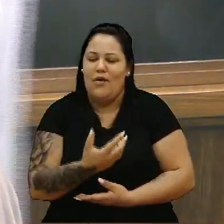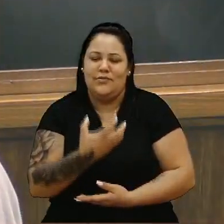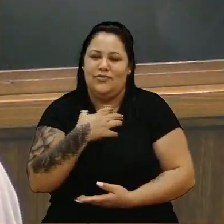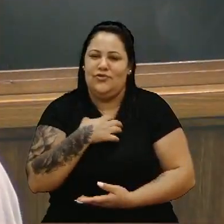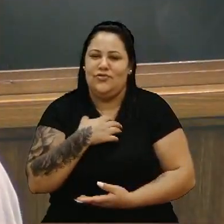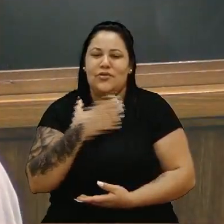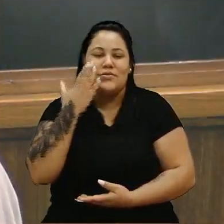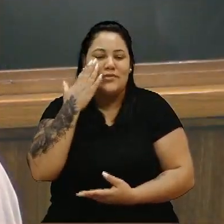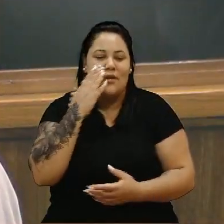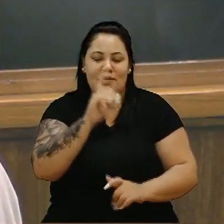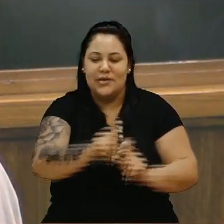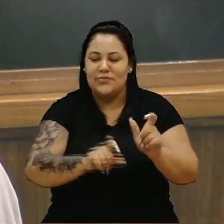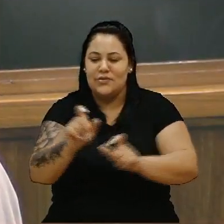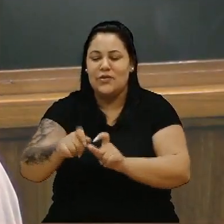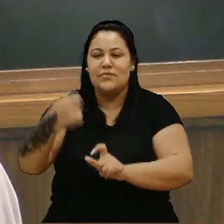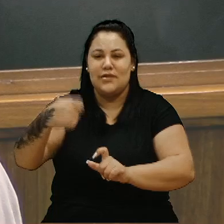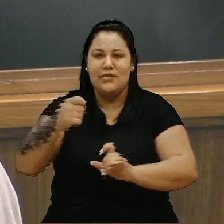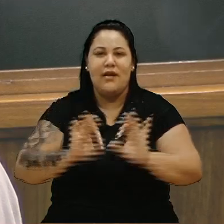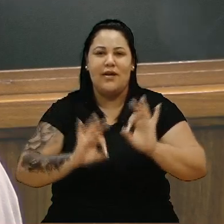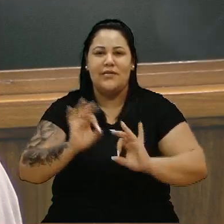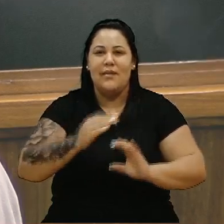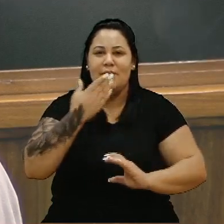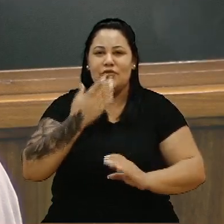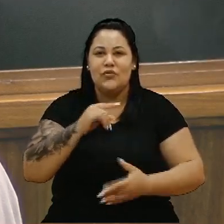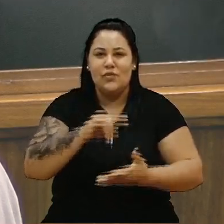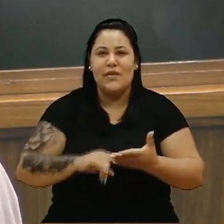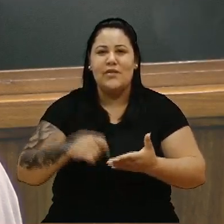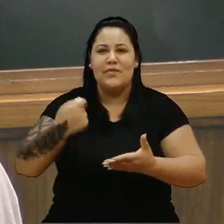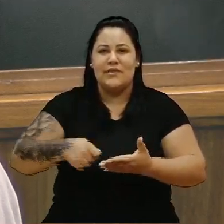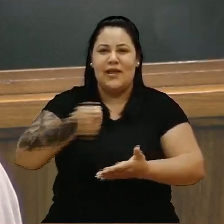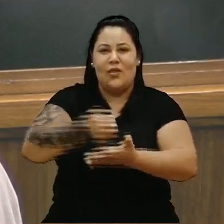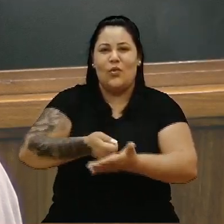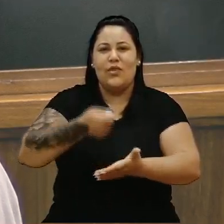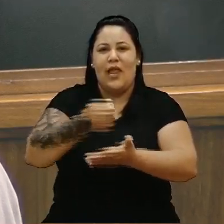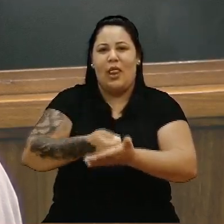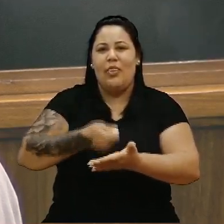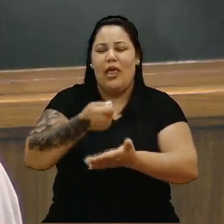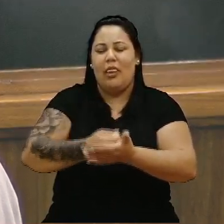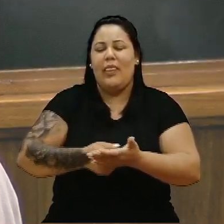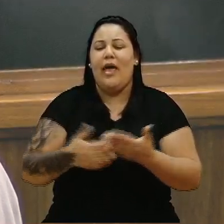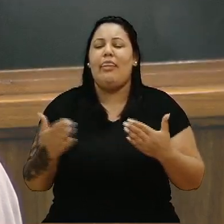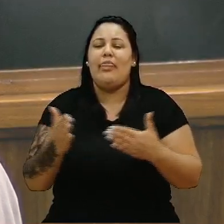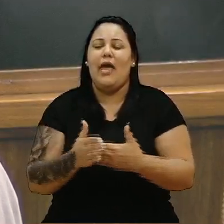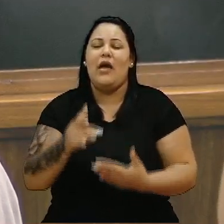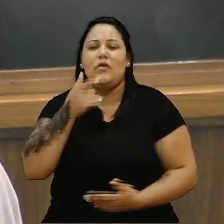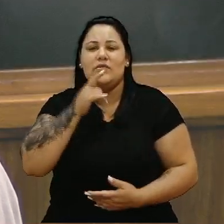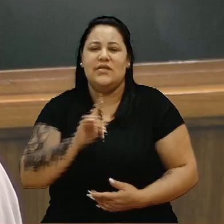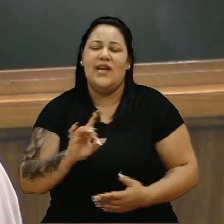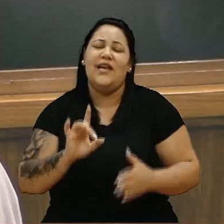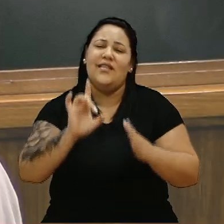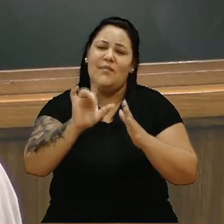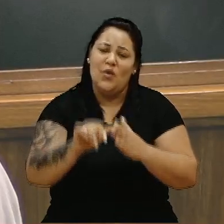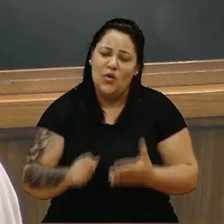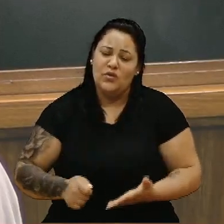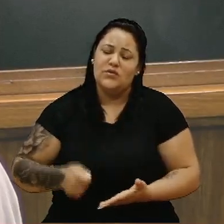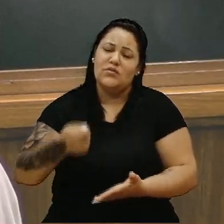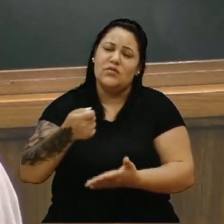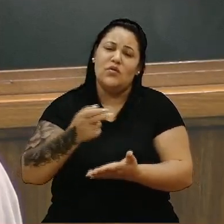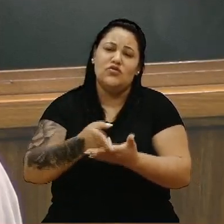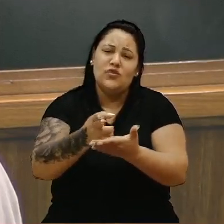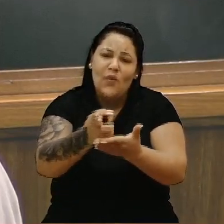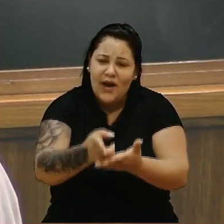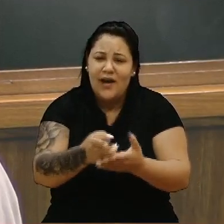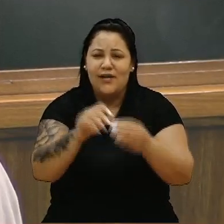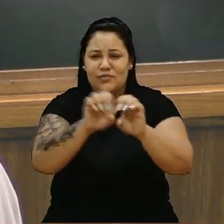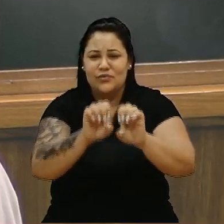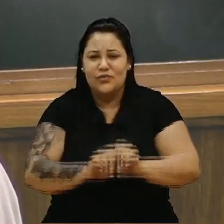que se organizar para pedir a regularização, têm que lutar junto e que a gente tem que continuar lutando depois pela infraestrutura. Então, que a